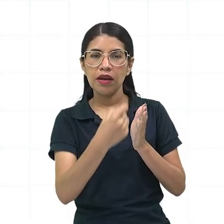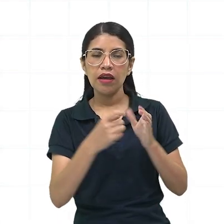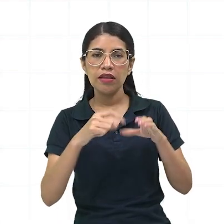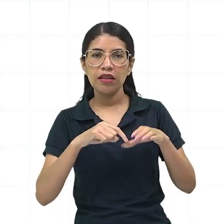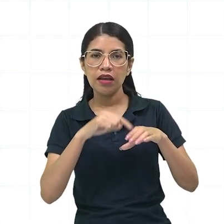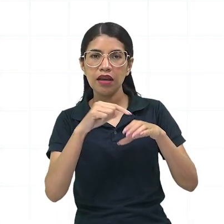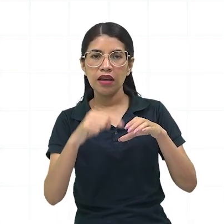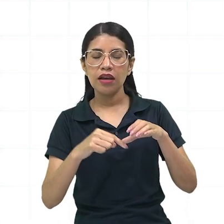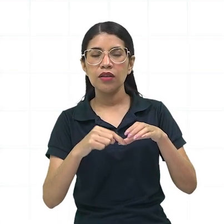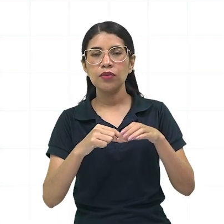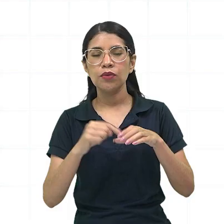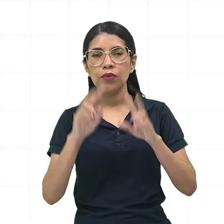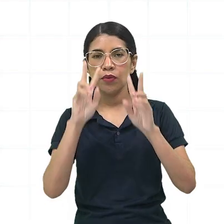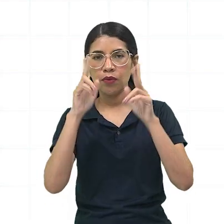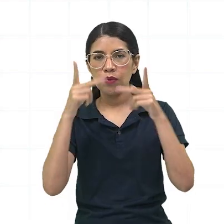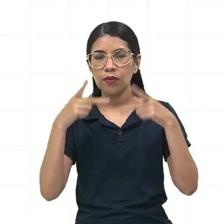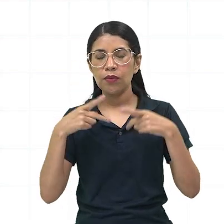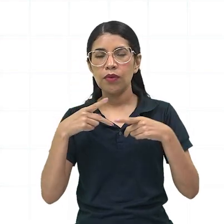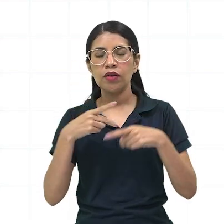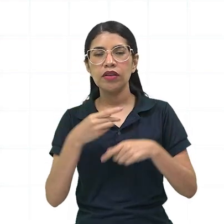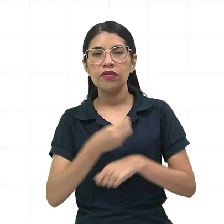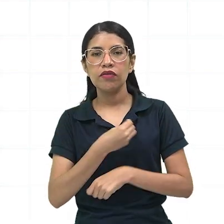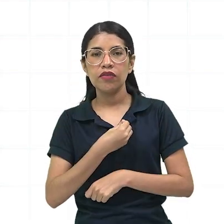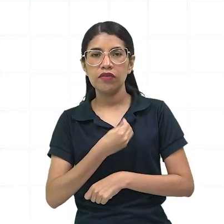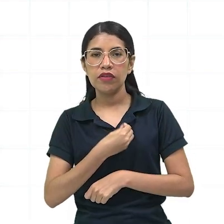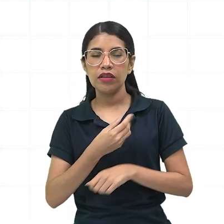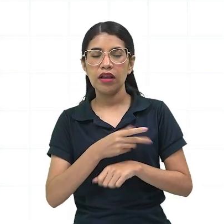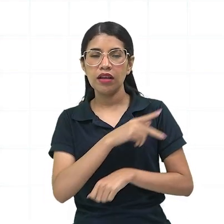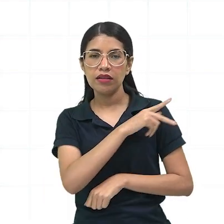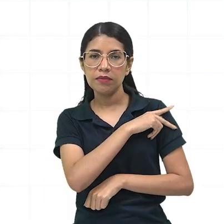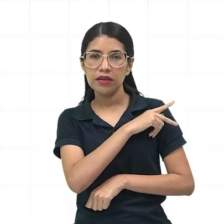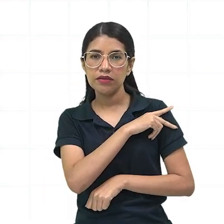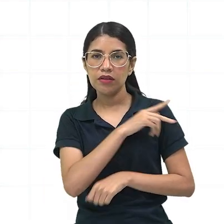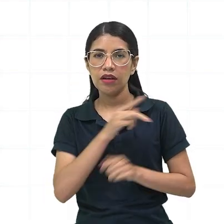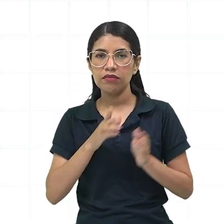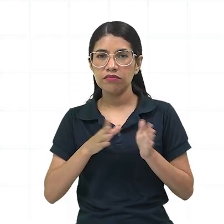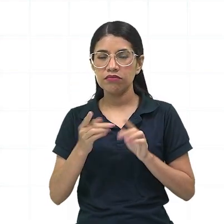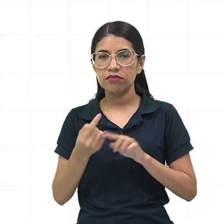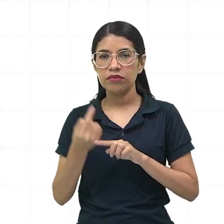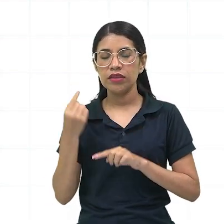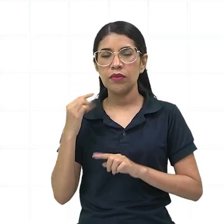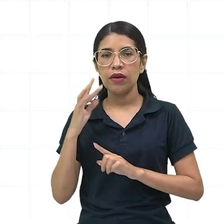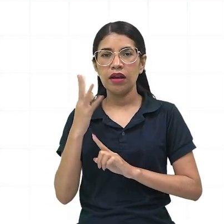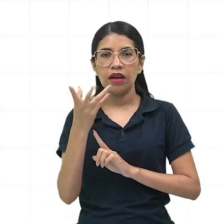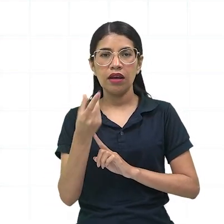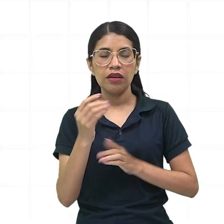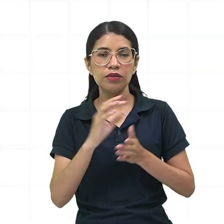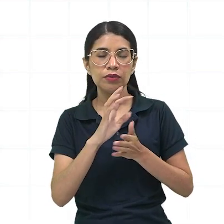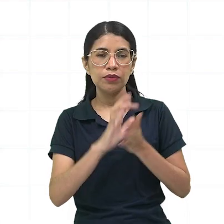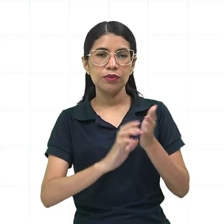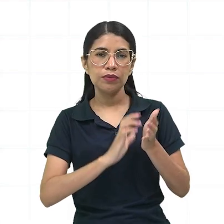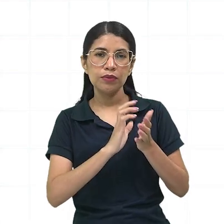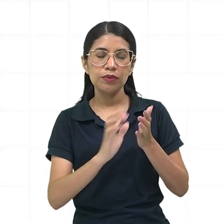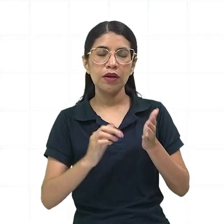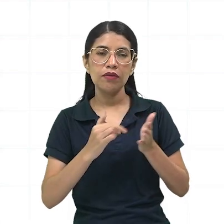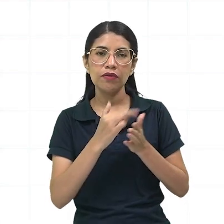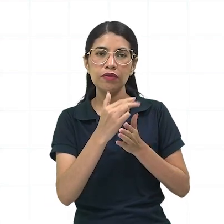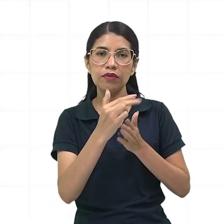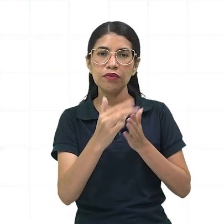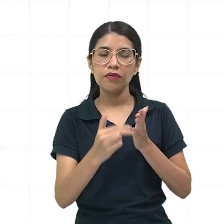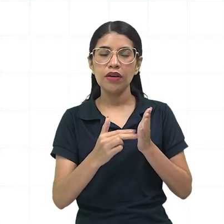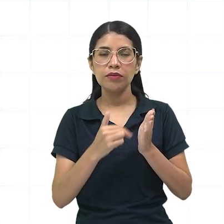realizadas pelo homem pré-histórico. Então, a gente tem como arte rupestre esse conjunto de desenhos,